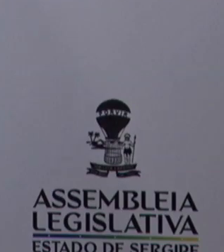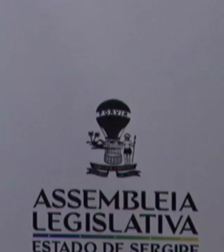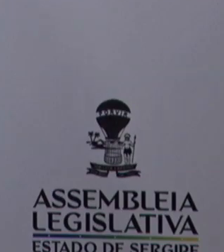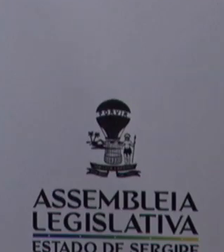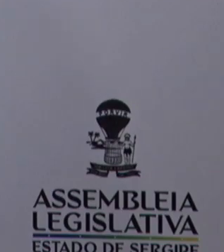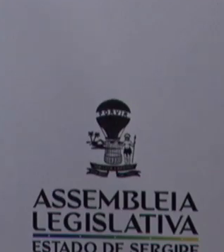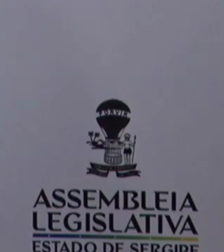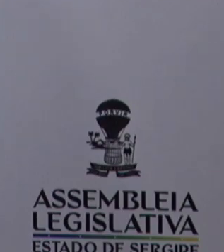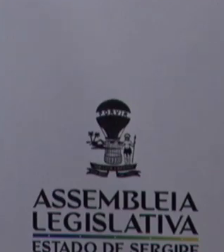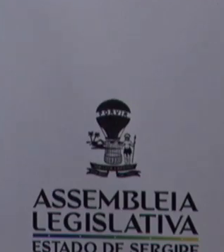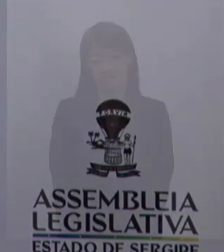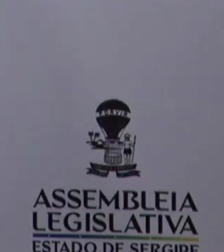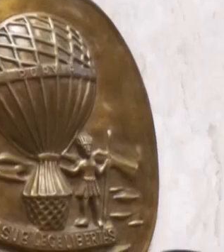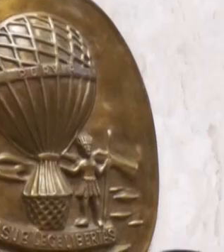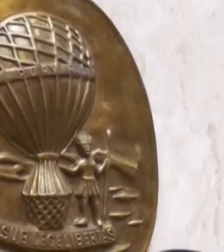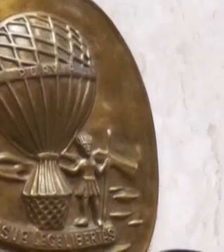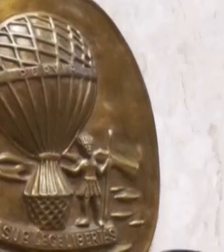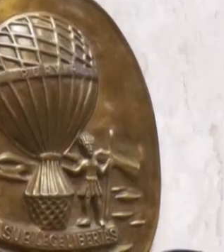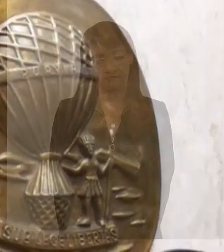sessão de ontem.